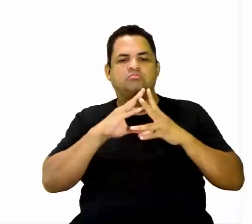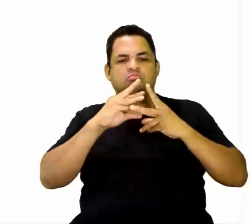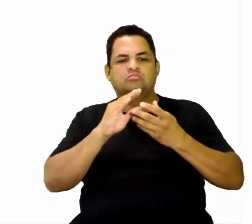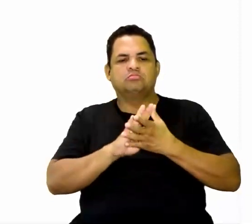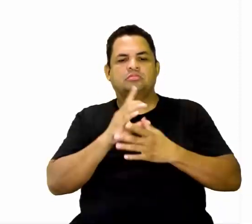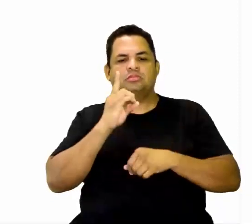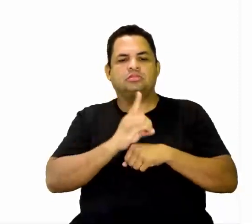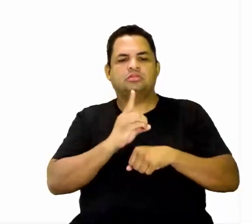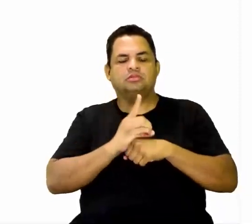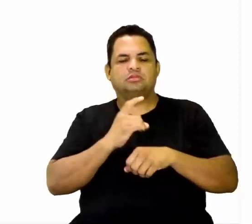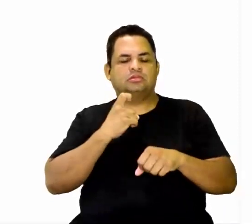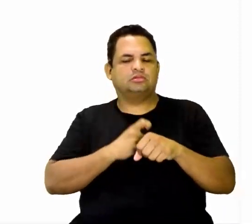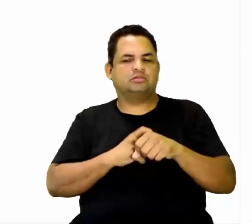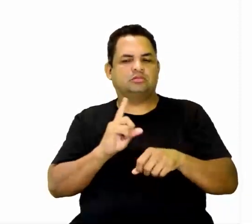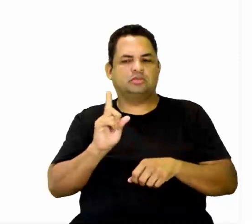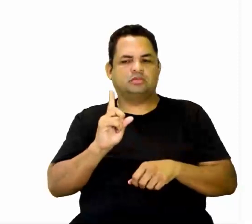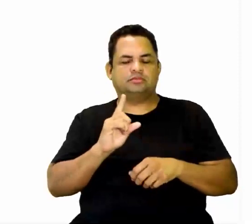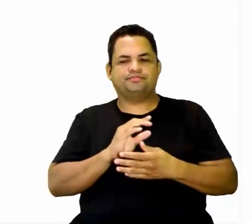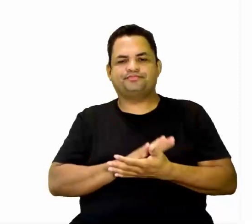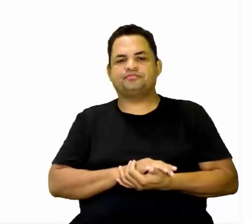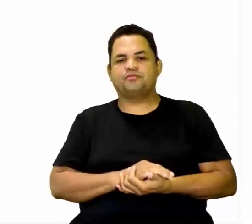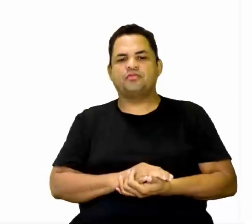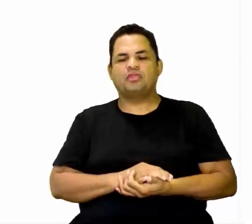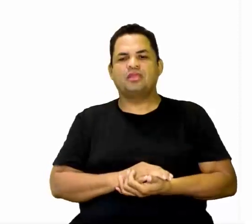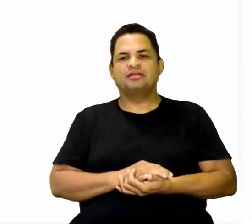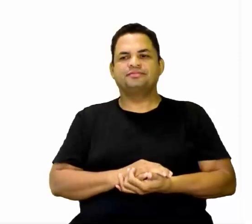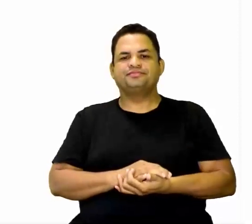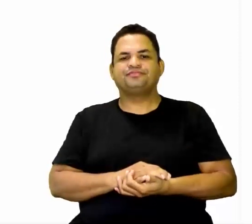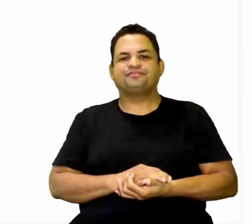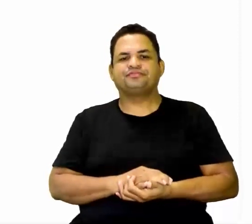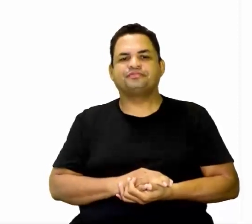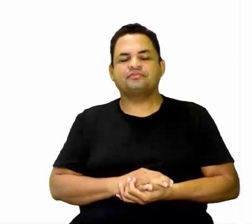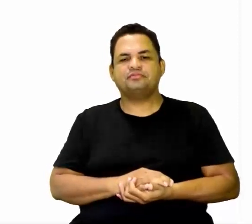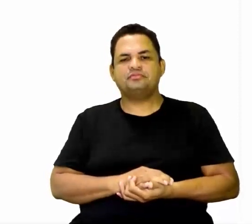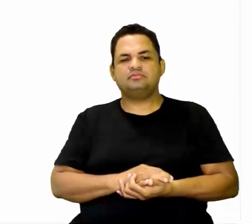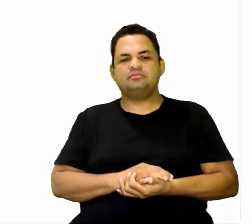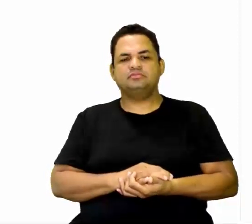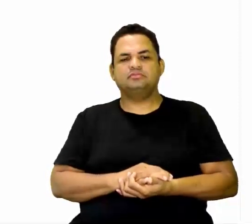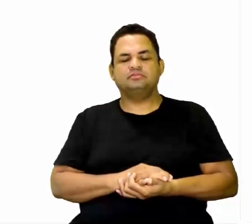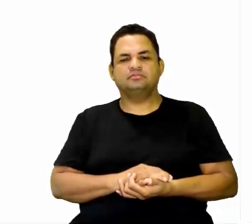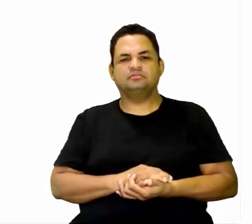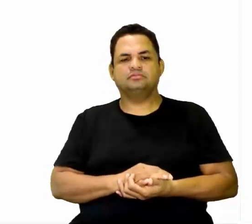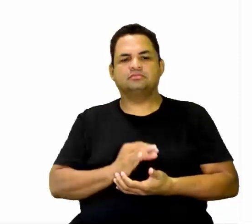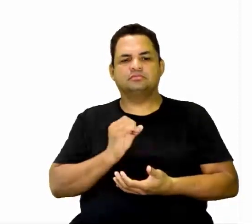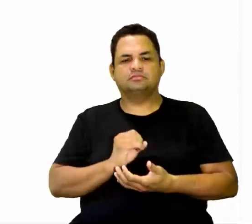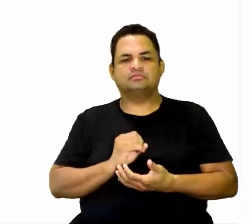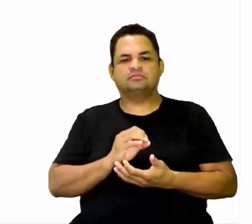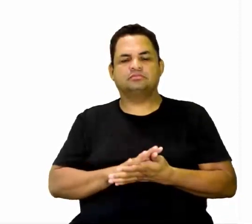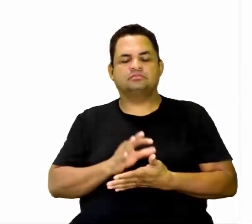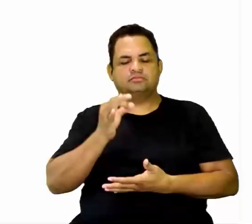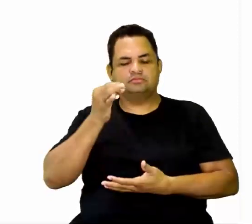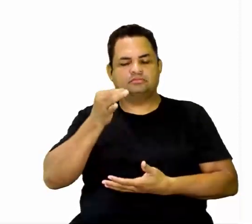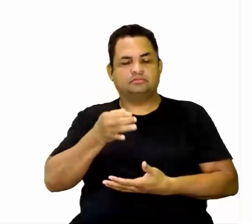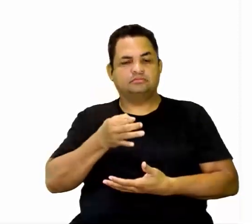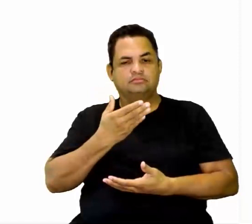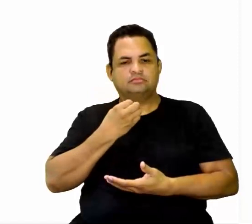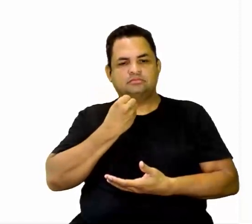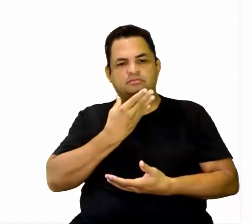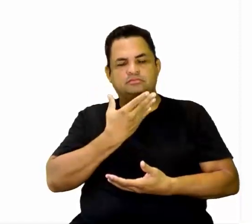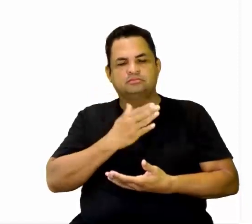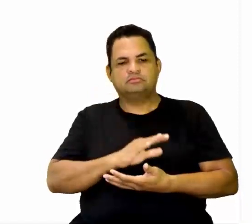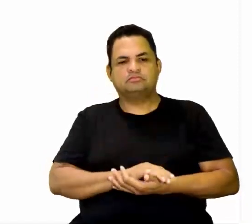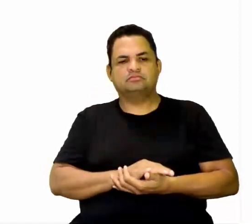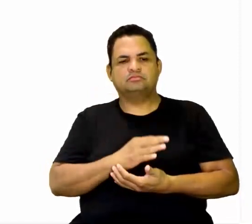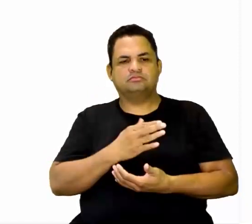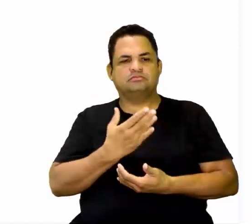densidade e a dureza não seria. Mas ponto de fusão e densidade, com certeza, tá bom? Então a cor, ela